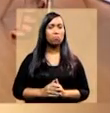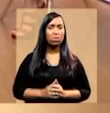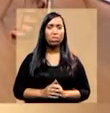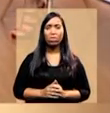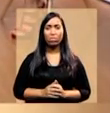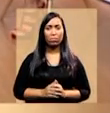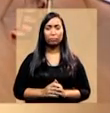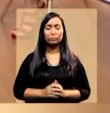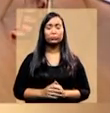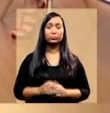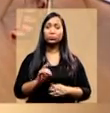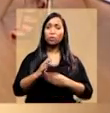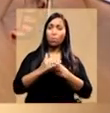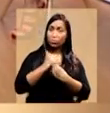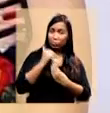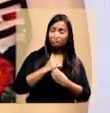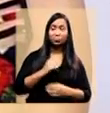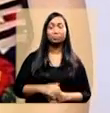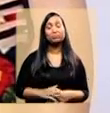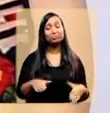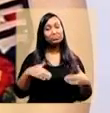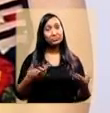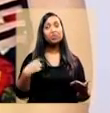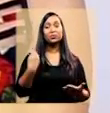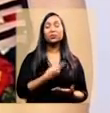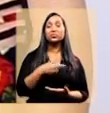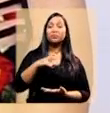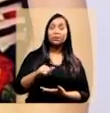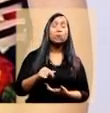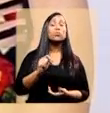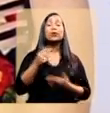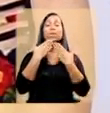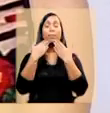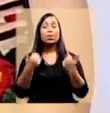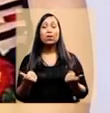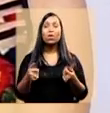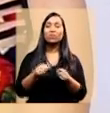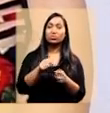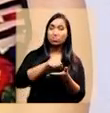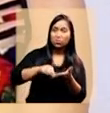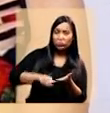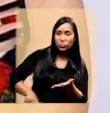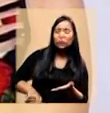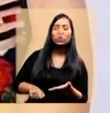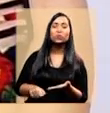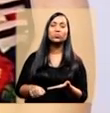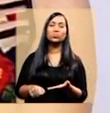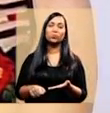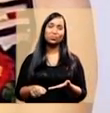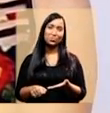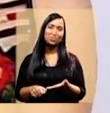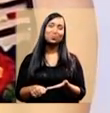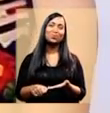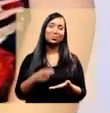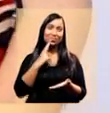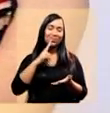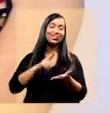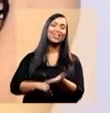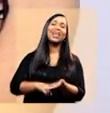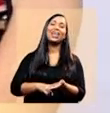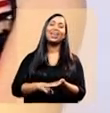naquele momento. Isso mesmo, busca orientação. E aí nós vamos ver o que vai ser melhor, fazer um registro, né?